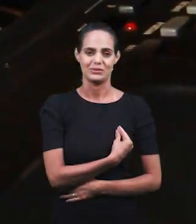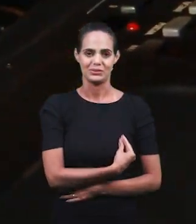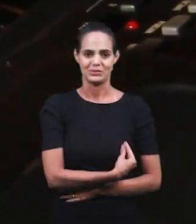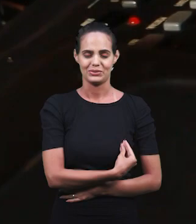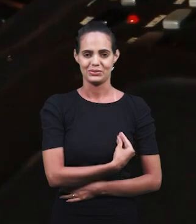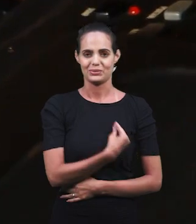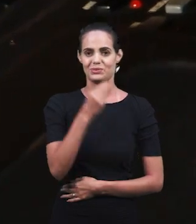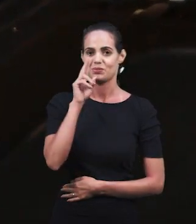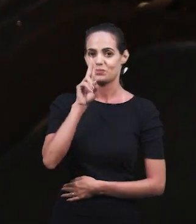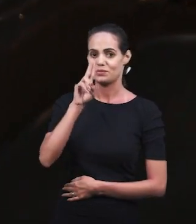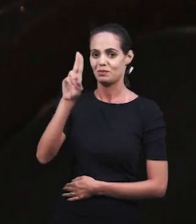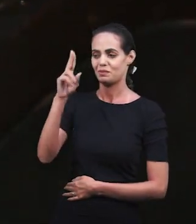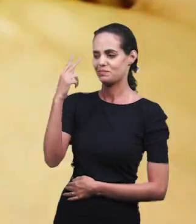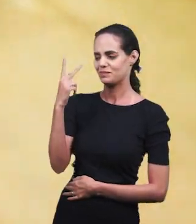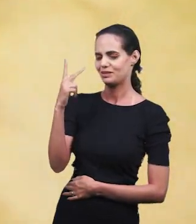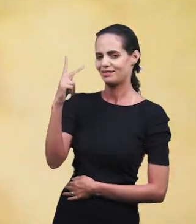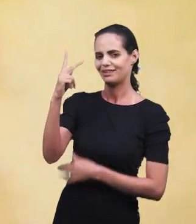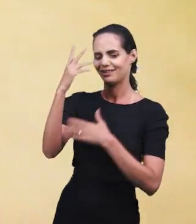seu nome